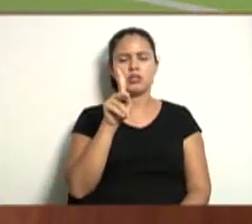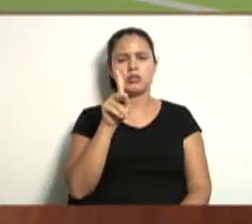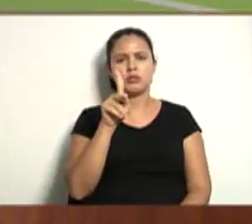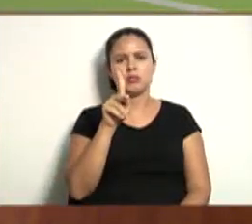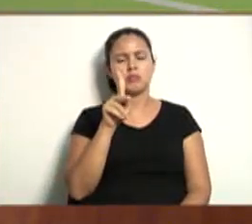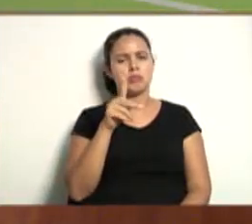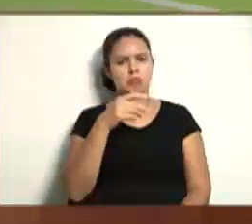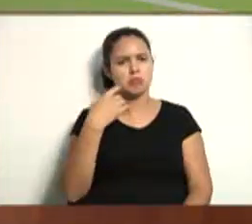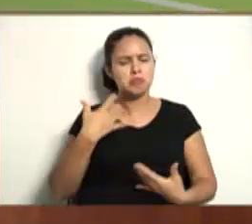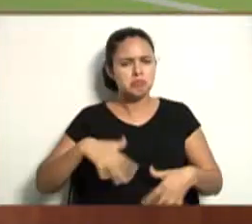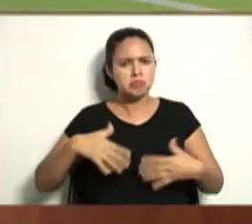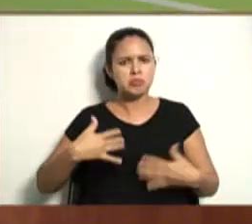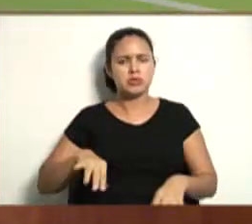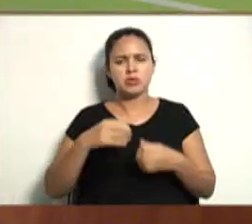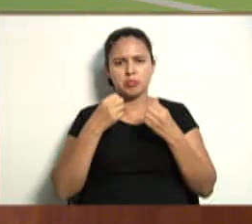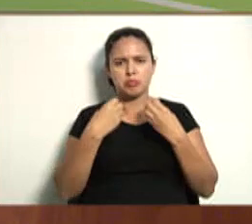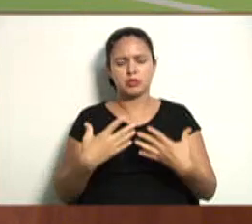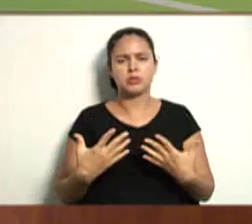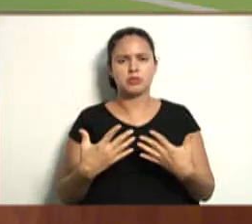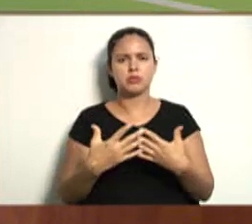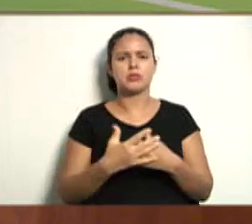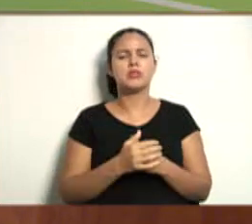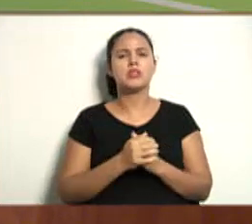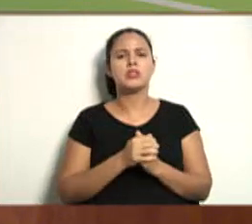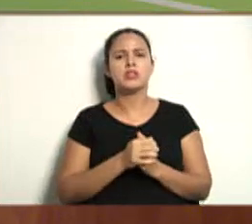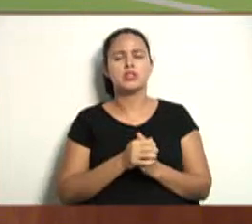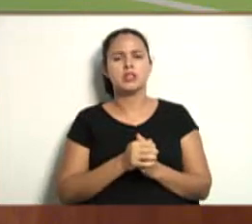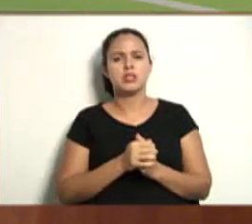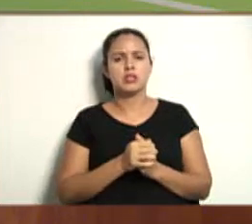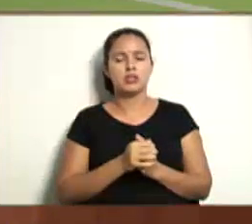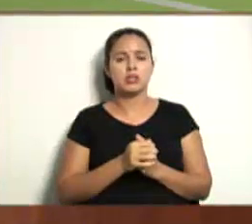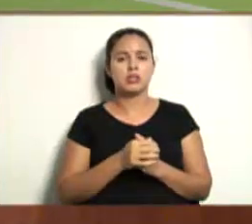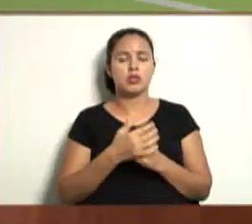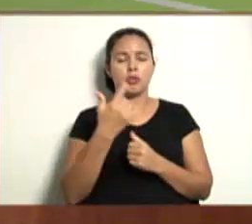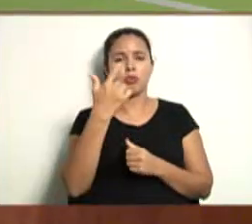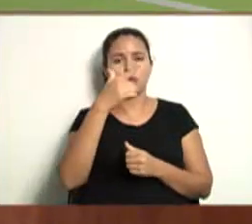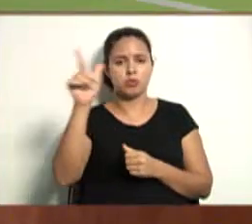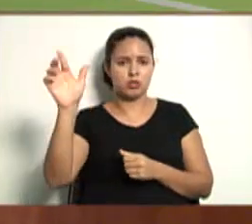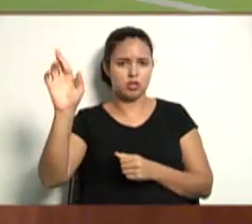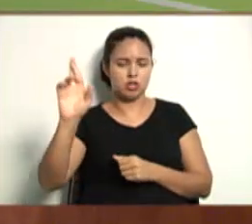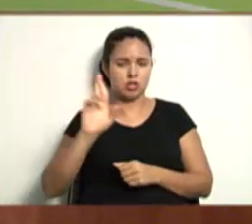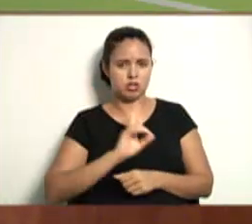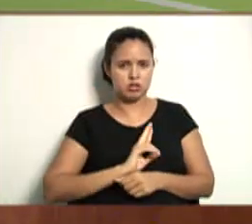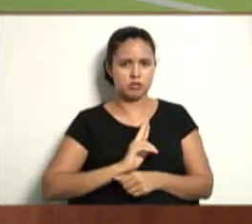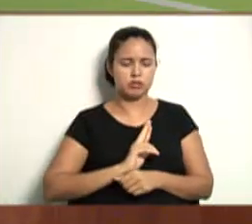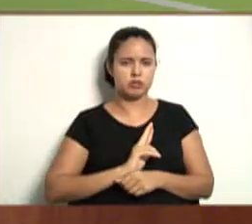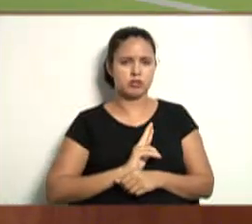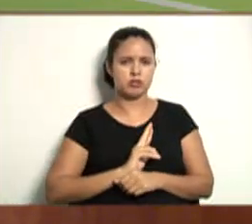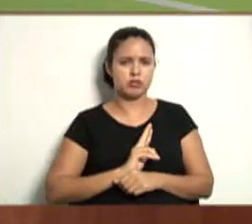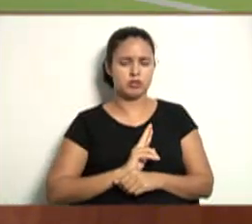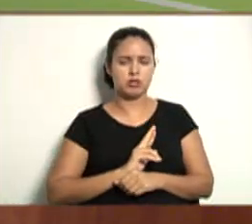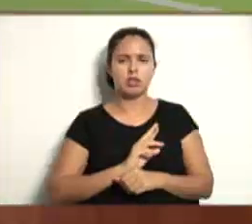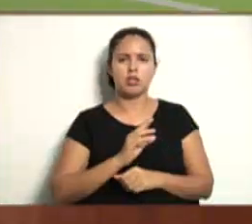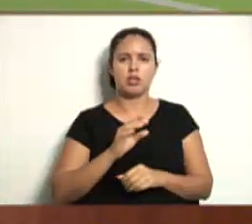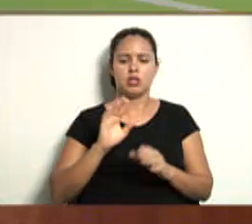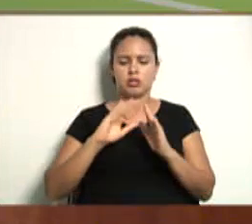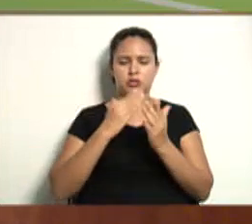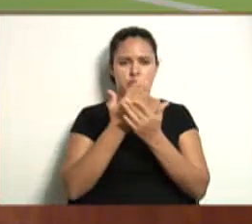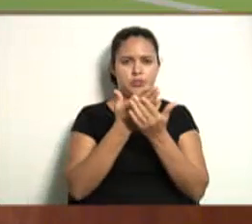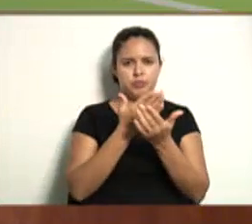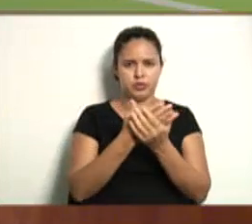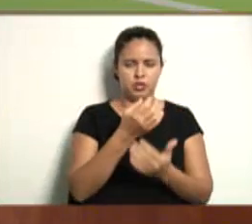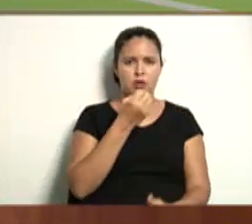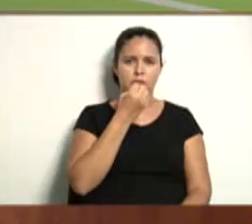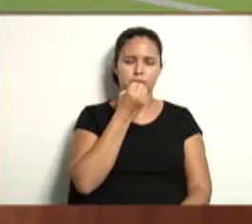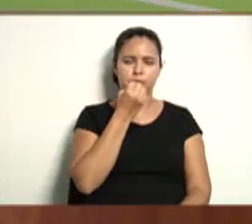aquela resposta, que também é muito boa. Parabéns. Opa, tem uma outra resposta aqui. lá da Escola Boa